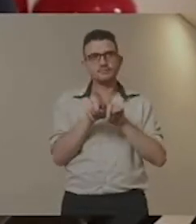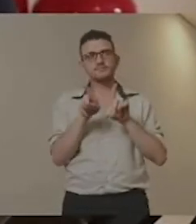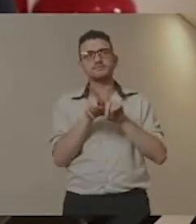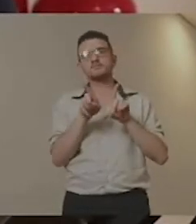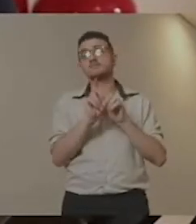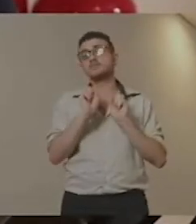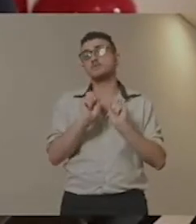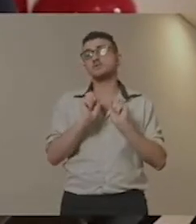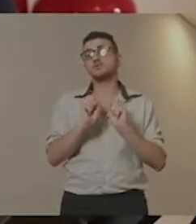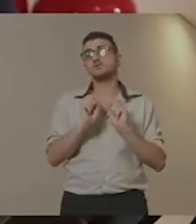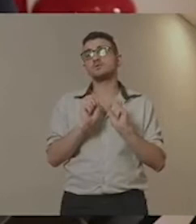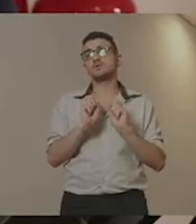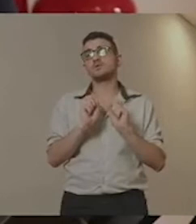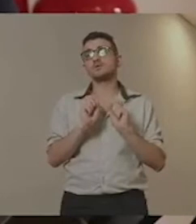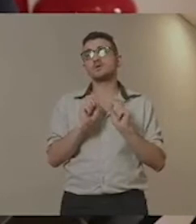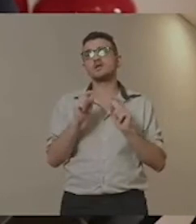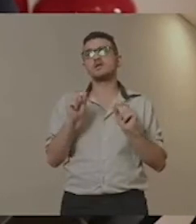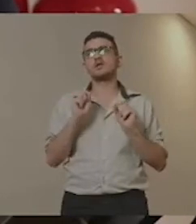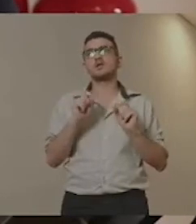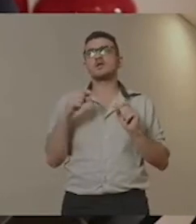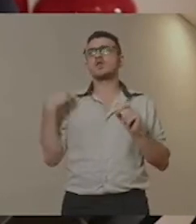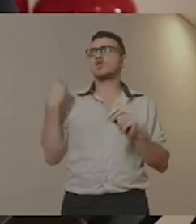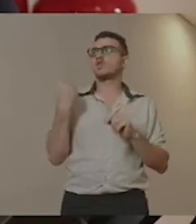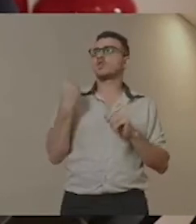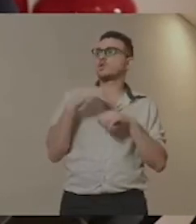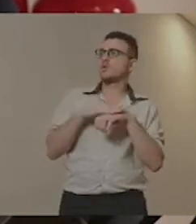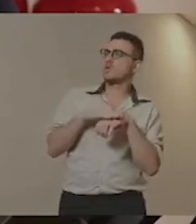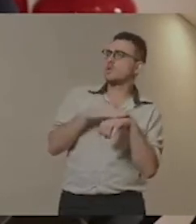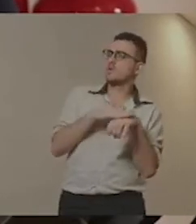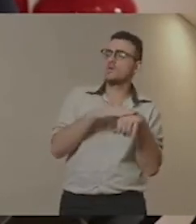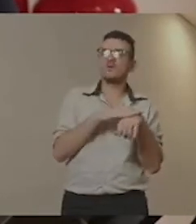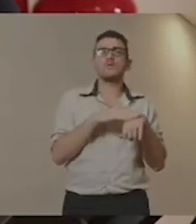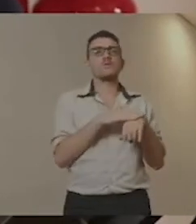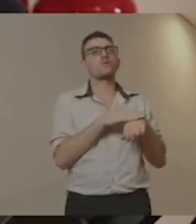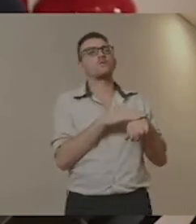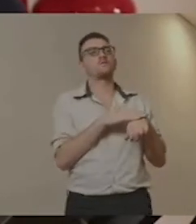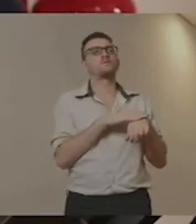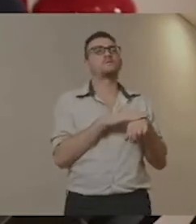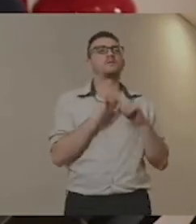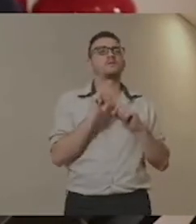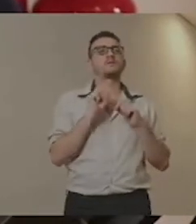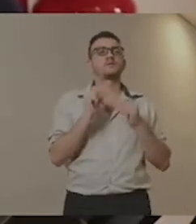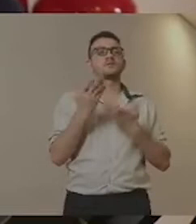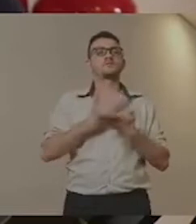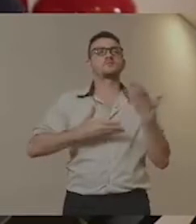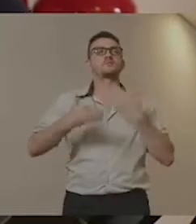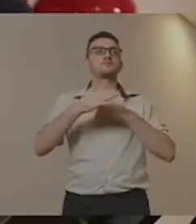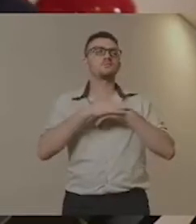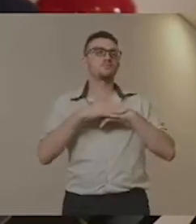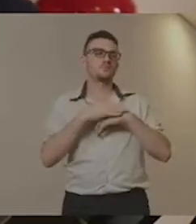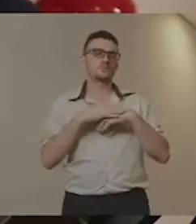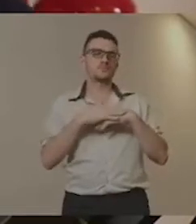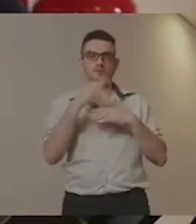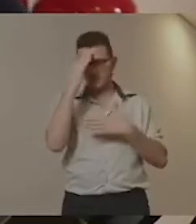conversar através do afeto. Eu acredito que é isso. O afeto, ele é a revolução.